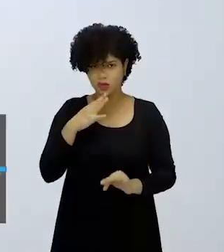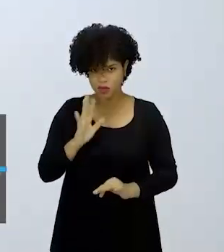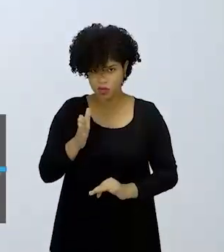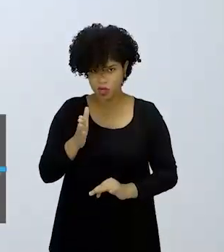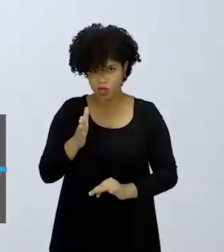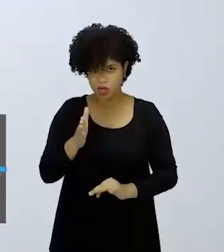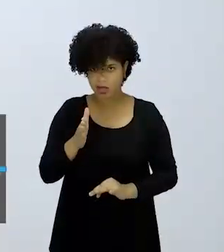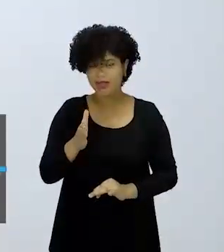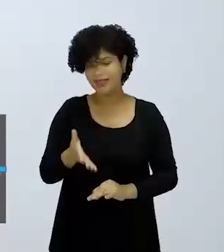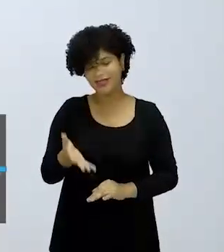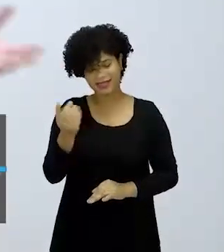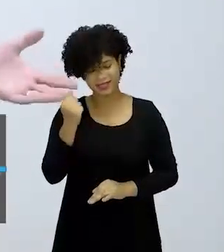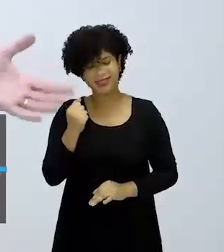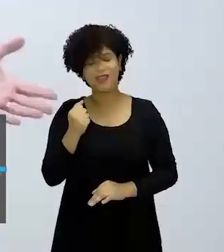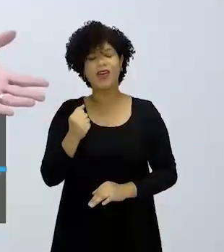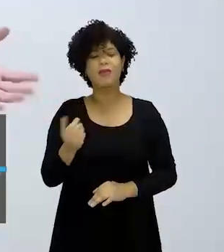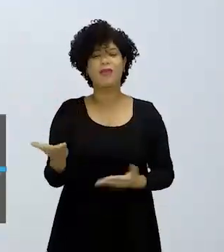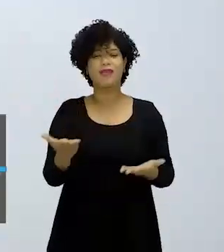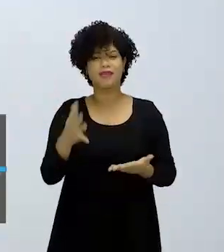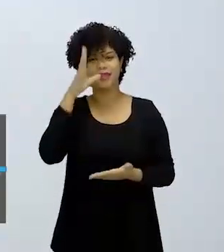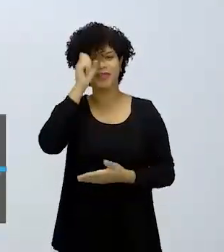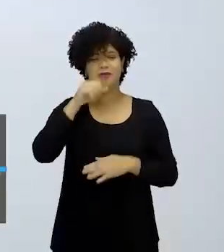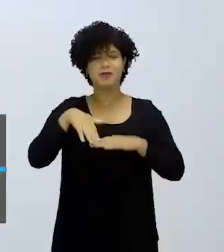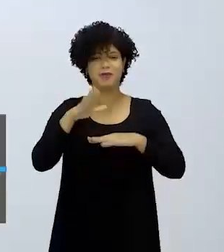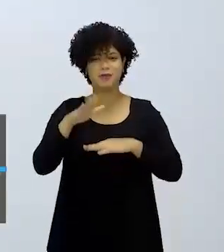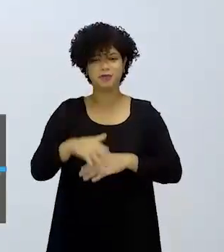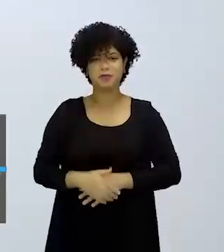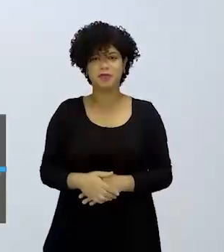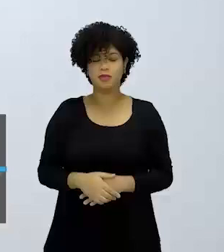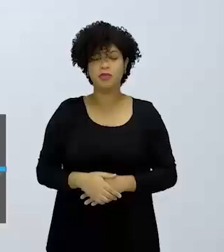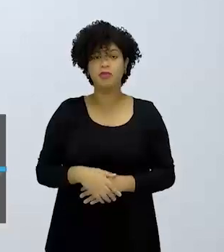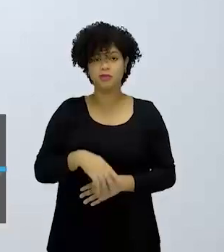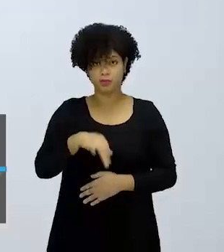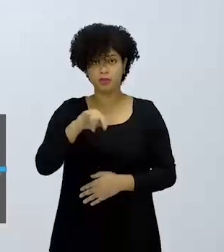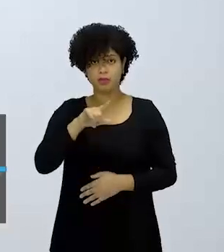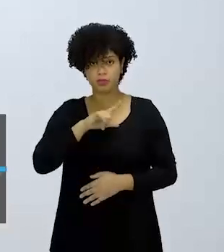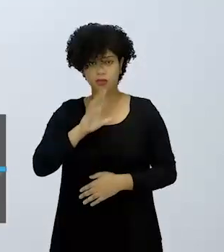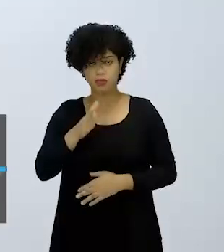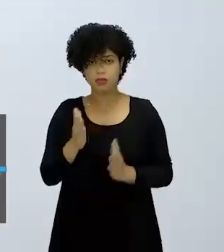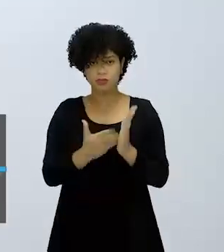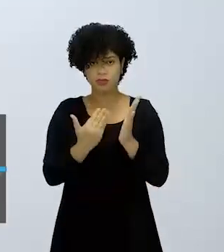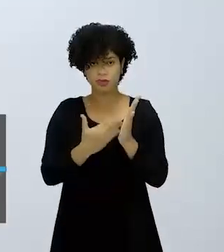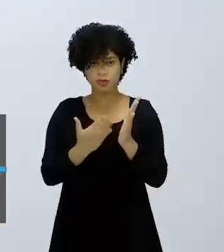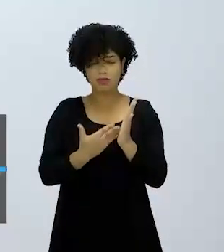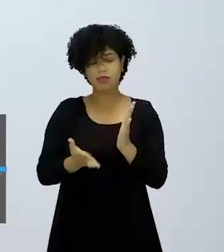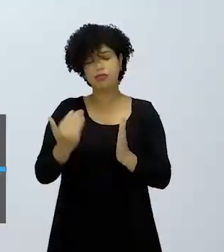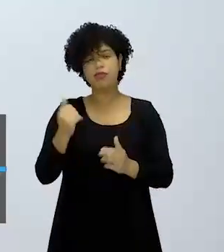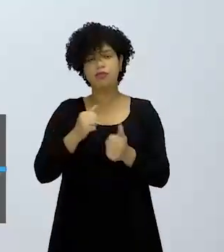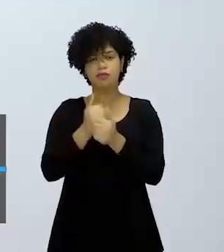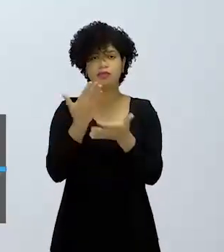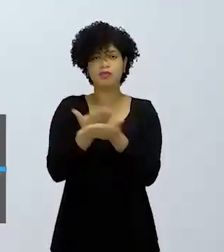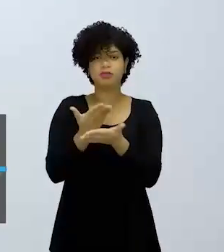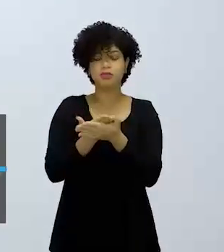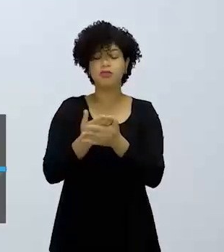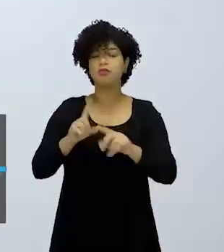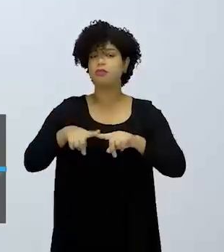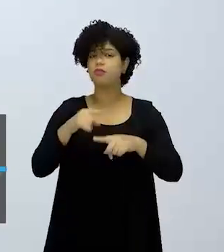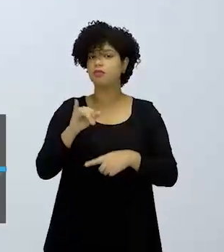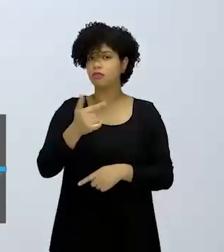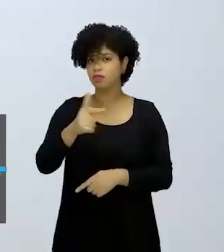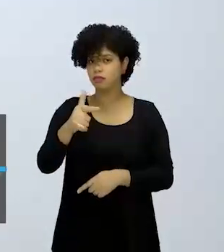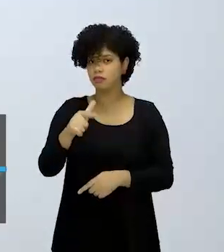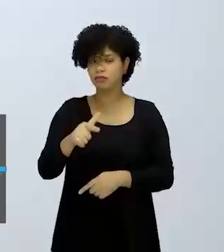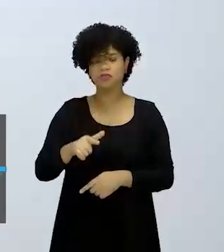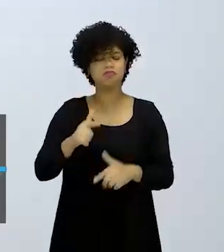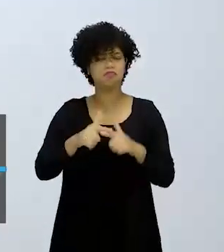função? Tá preparado para ouvir falar de função? Bom, se você já recebeu esse material, separe ele aí para acompanhar a nossa aula, mas também se não recebeu também